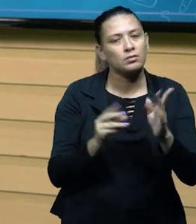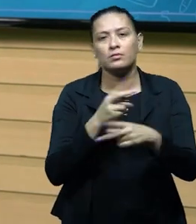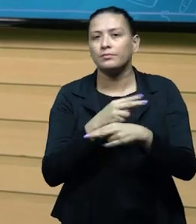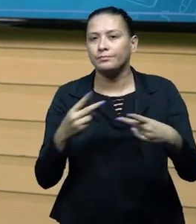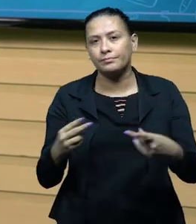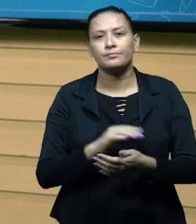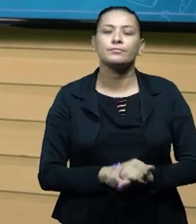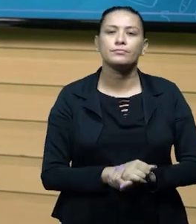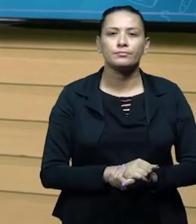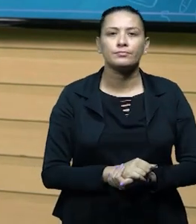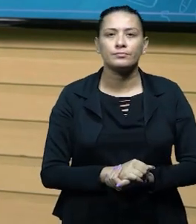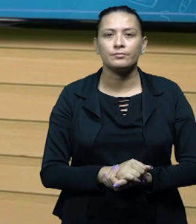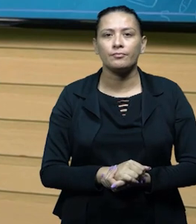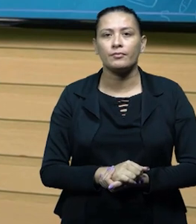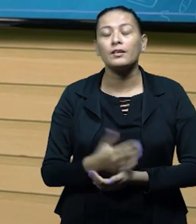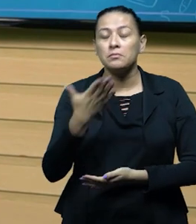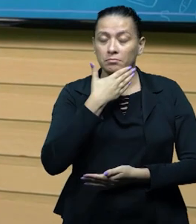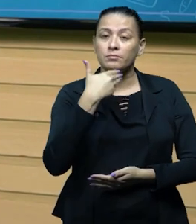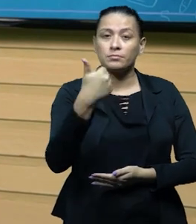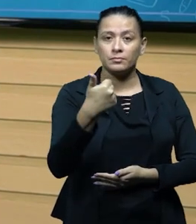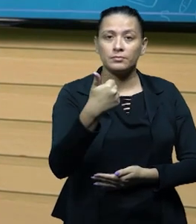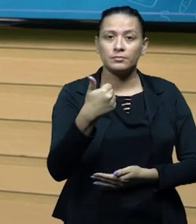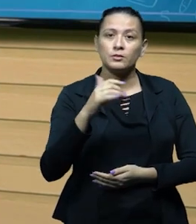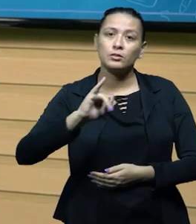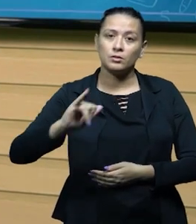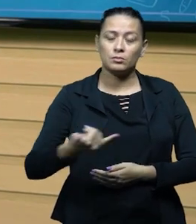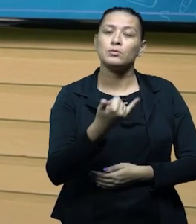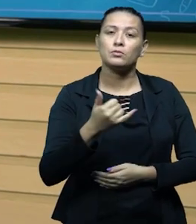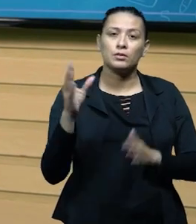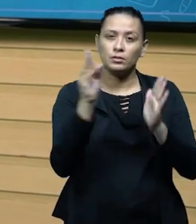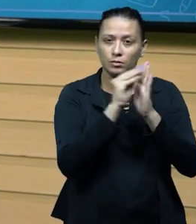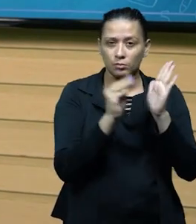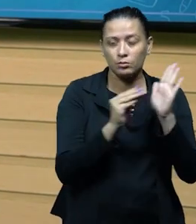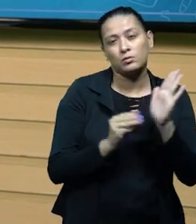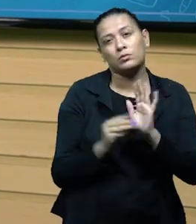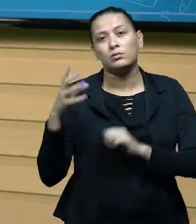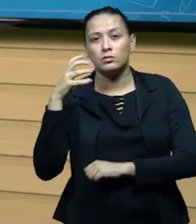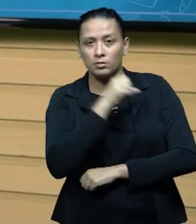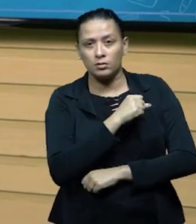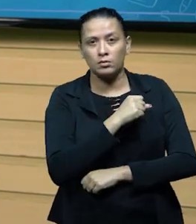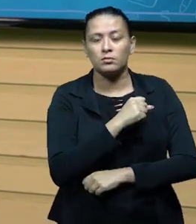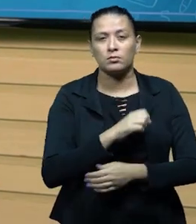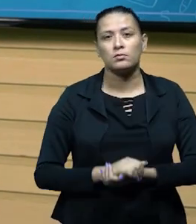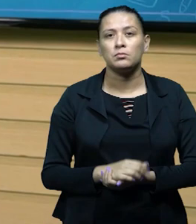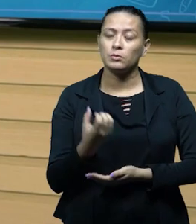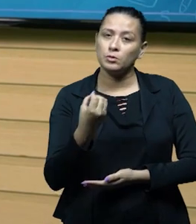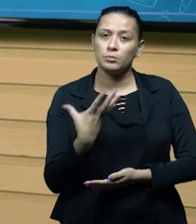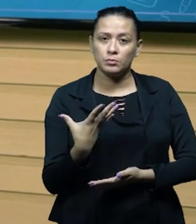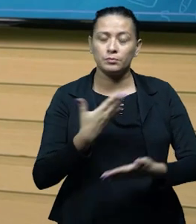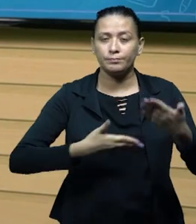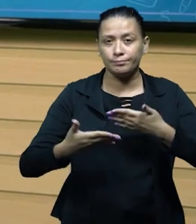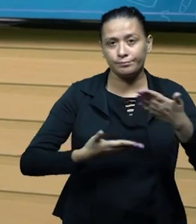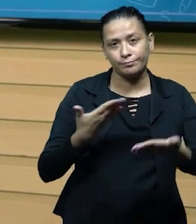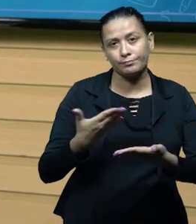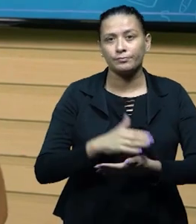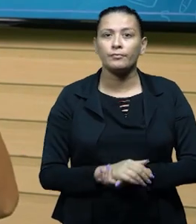curricular e assim poder ter uma forma melhor de aproveitamento desse conteúdo de forma rápida de forma dinâmica Tá